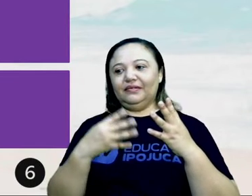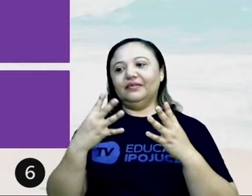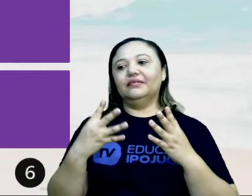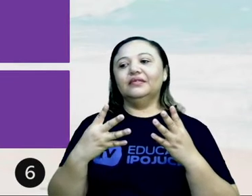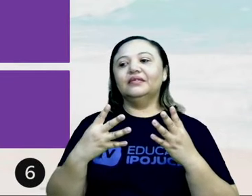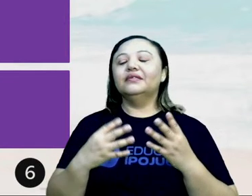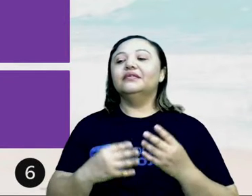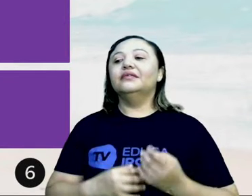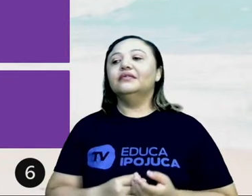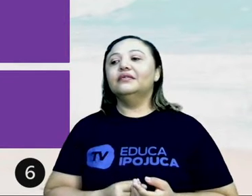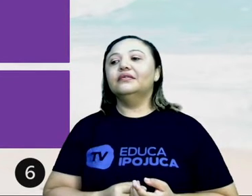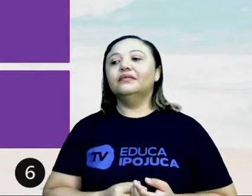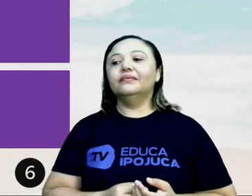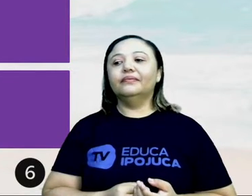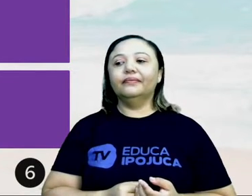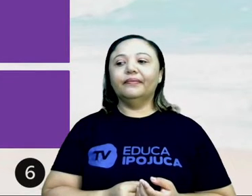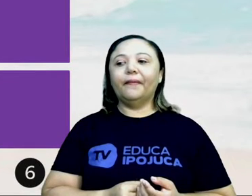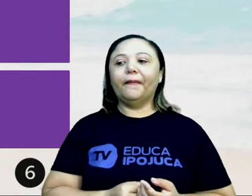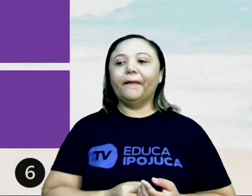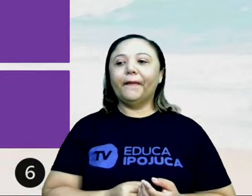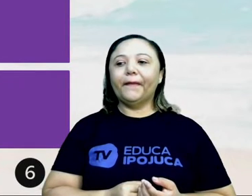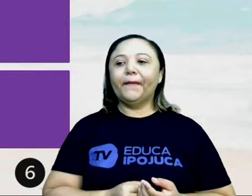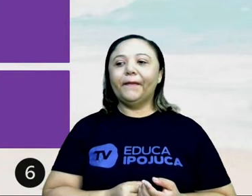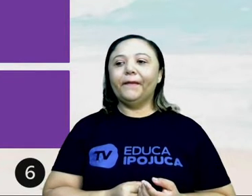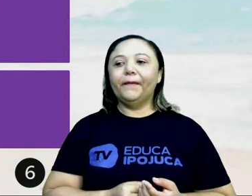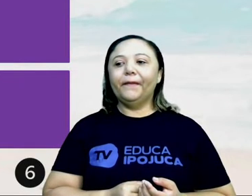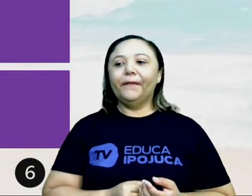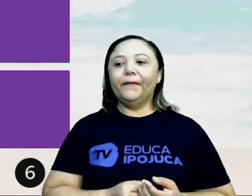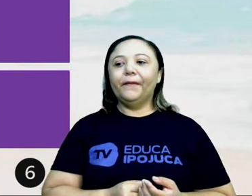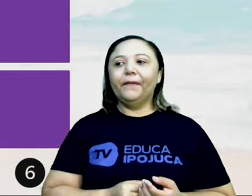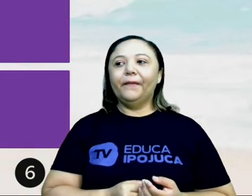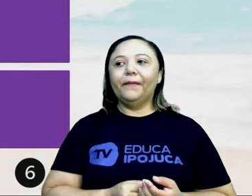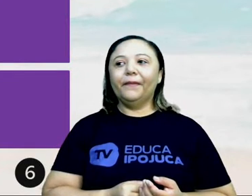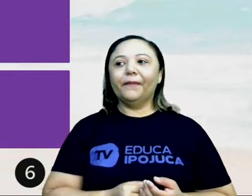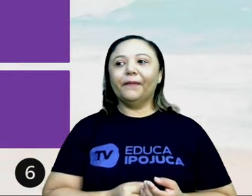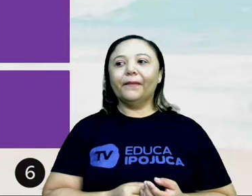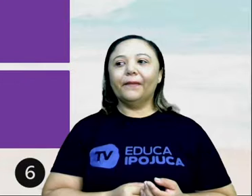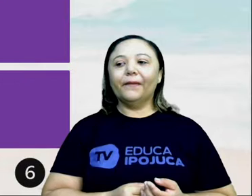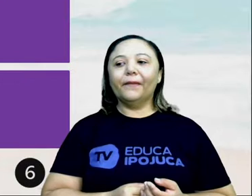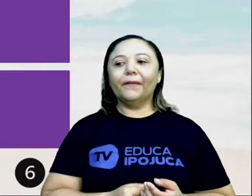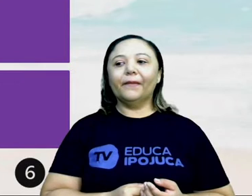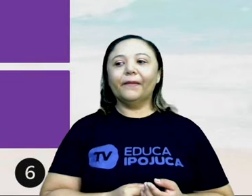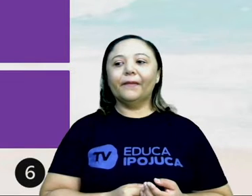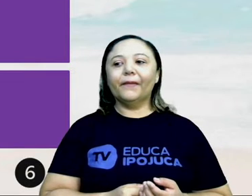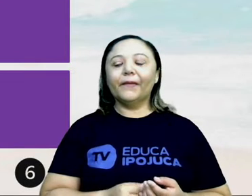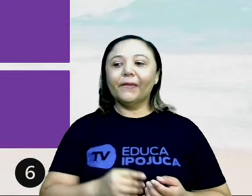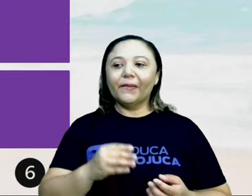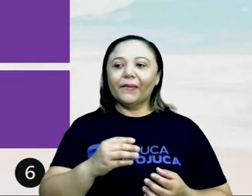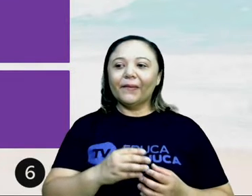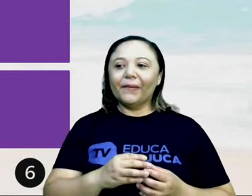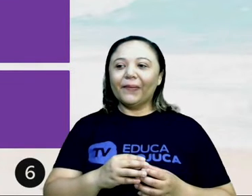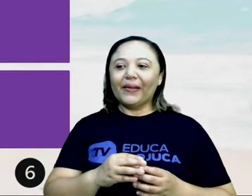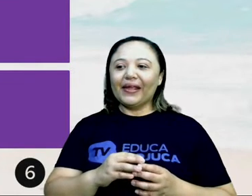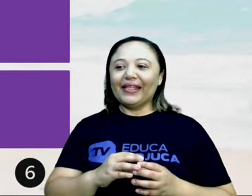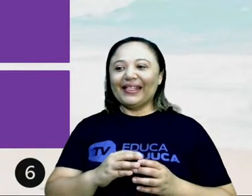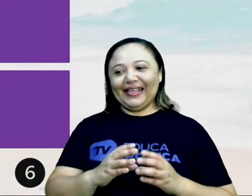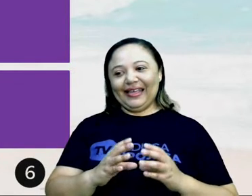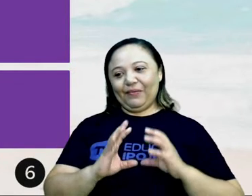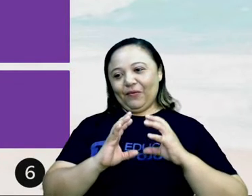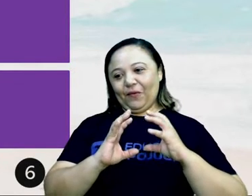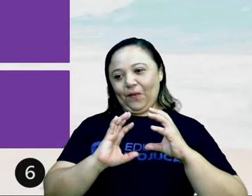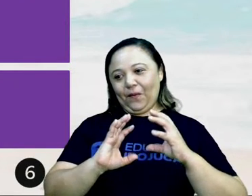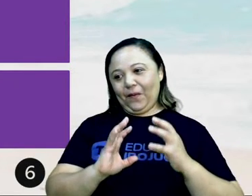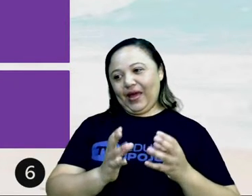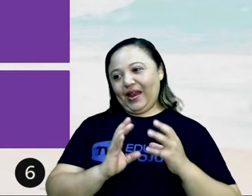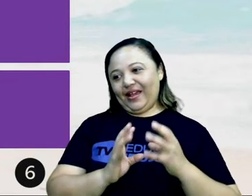coluna 4, tá certo? E aí vai subir até o 4 aqui. E nesse caso, tem o maracujá.